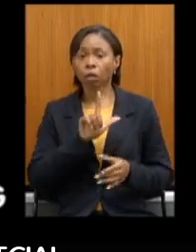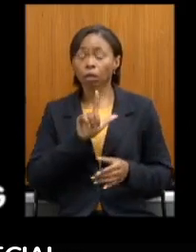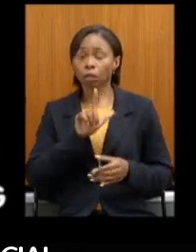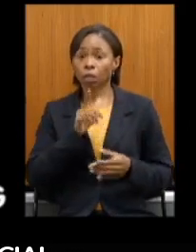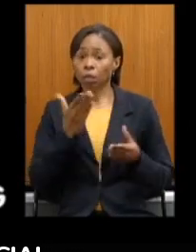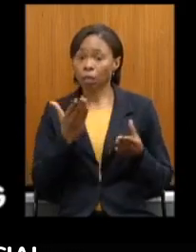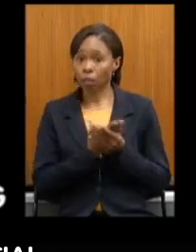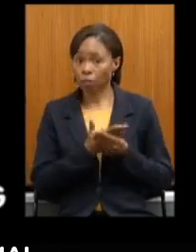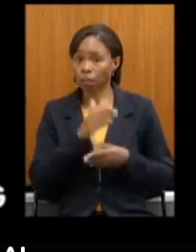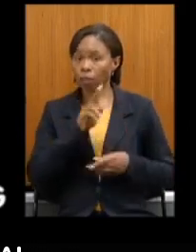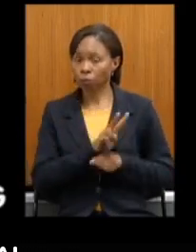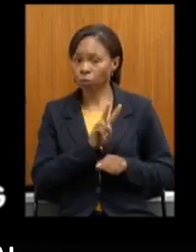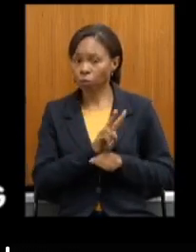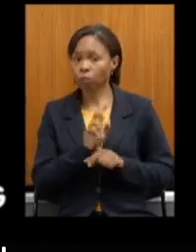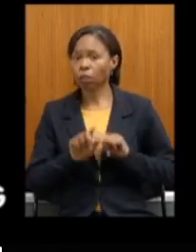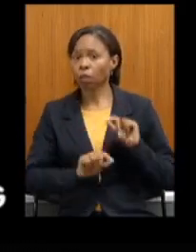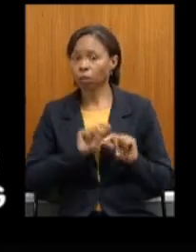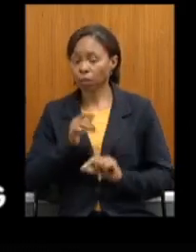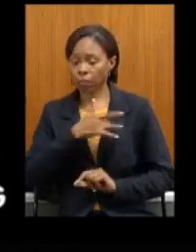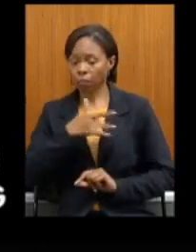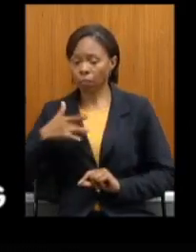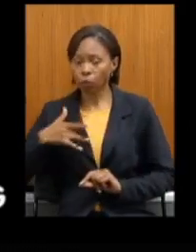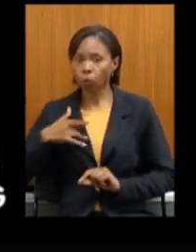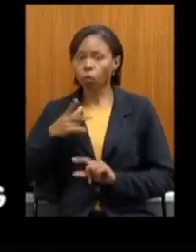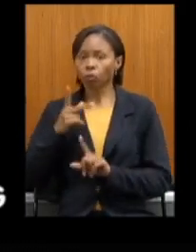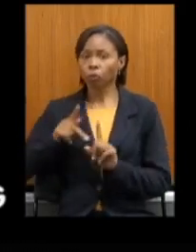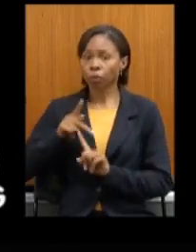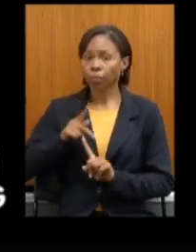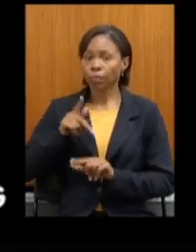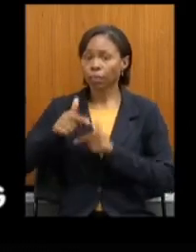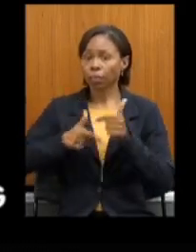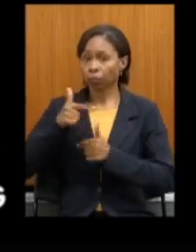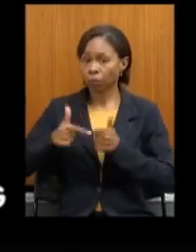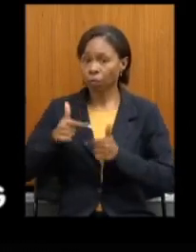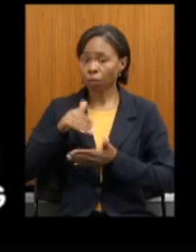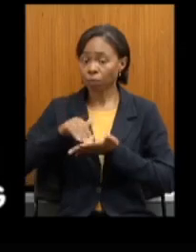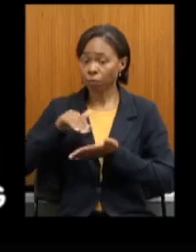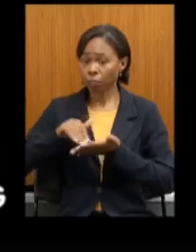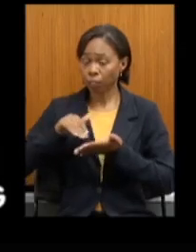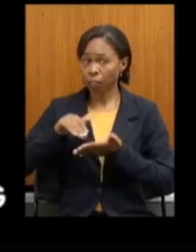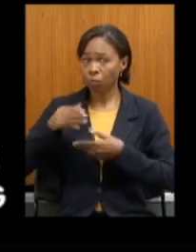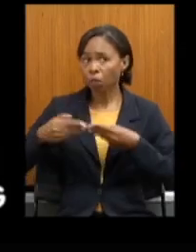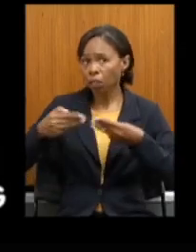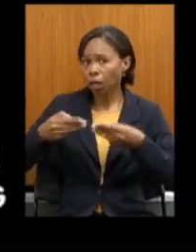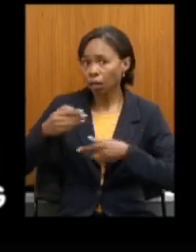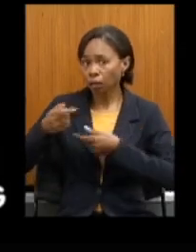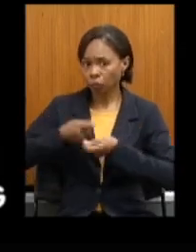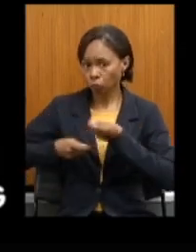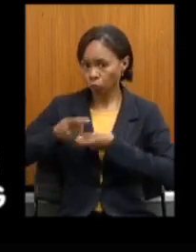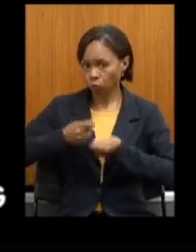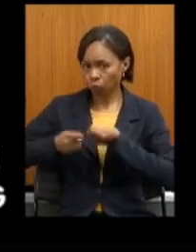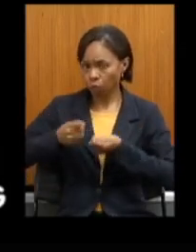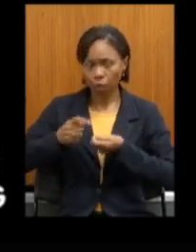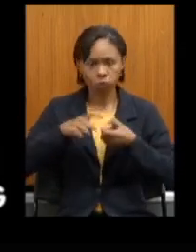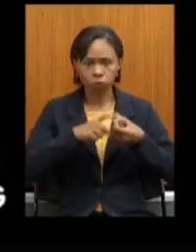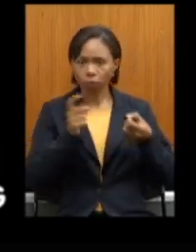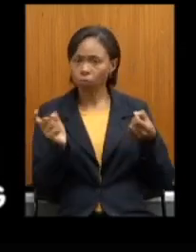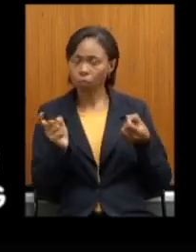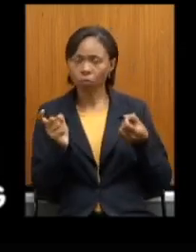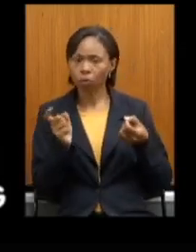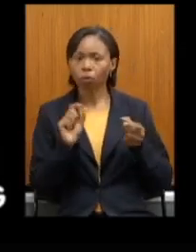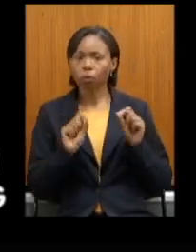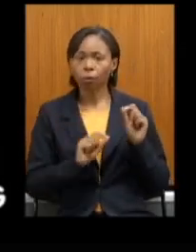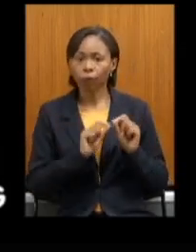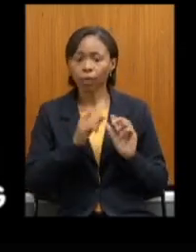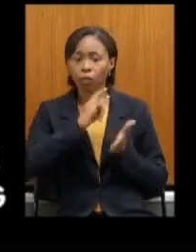Saúde, Previdência e Trabalho do Ministério da Economia se abstenha de negar a concessão da certidão de